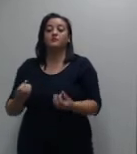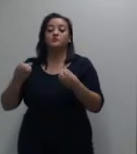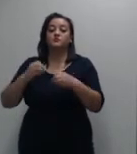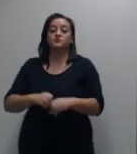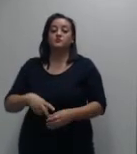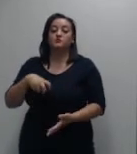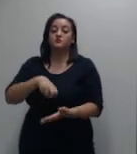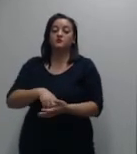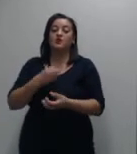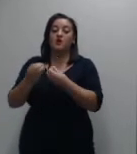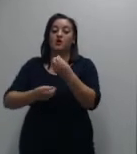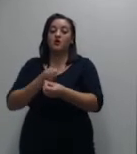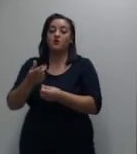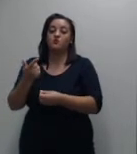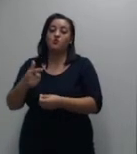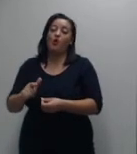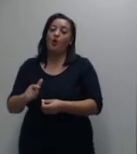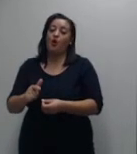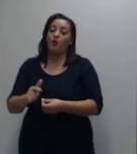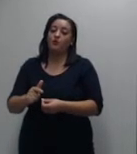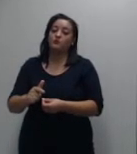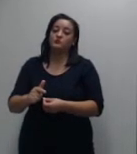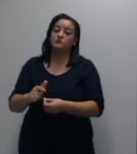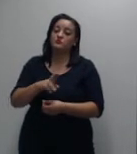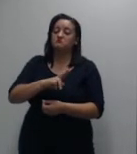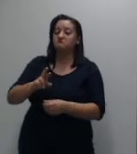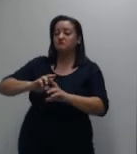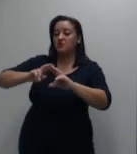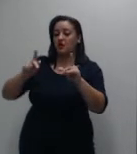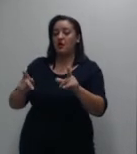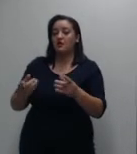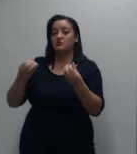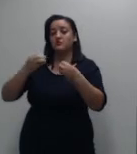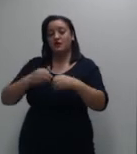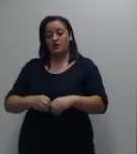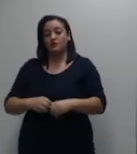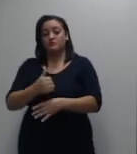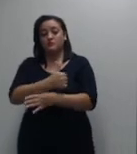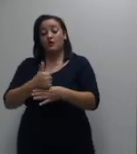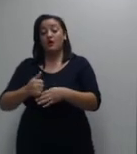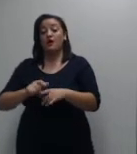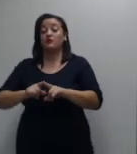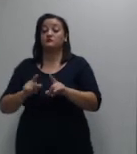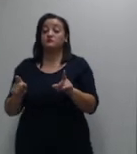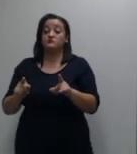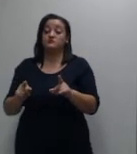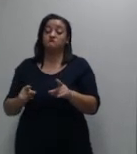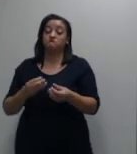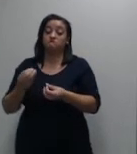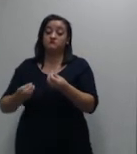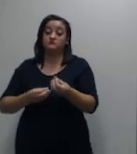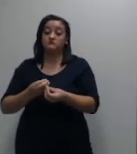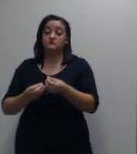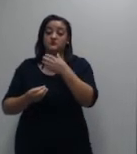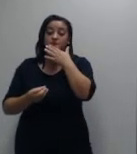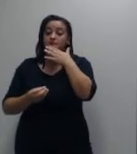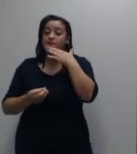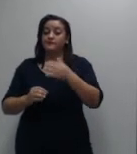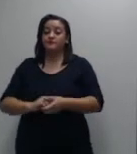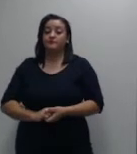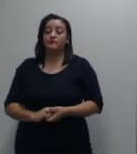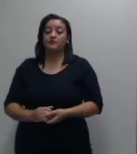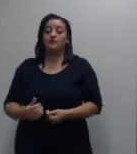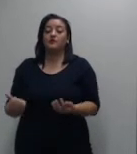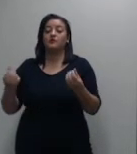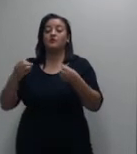11 com outra roupagem nos danos morais se você já o dano moral